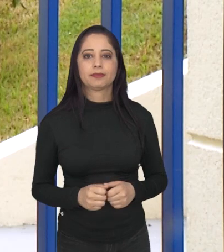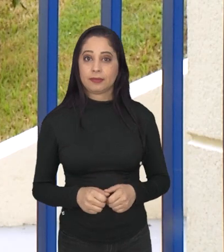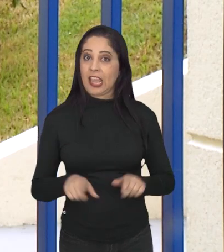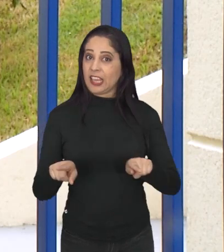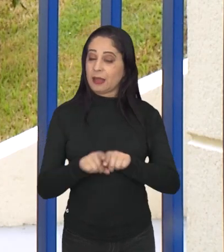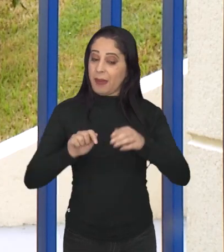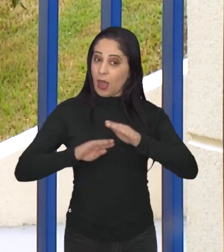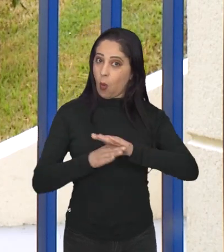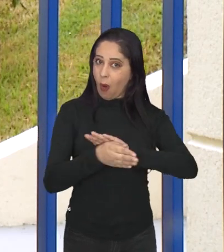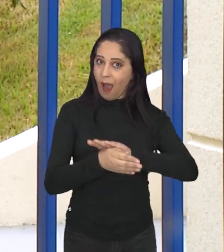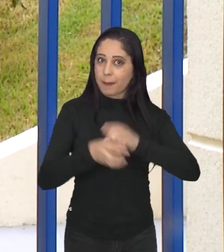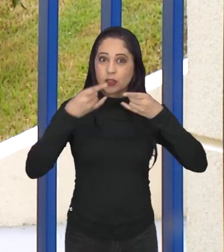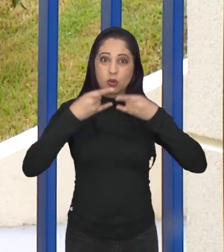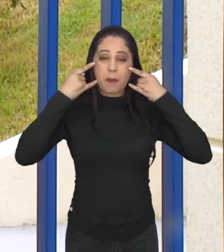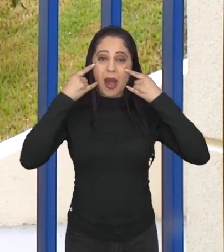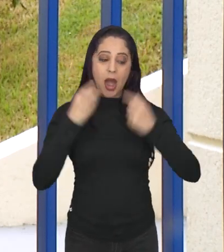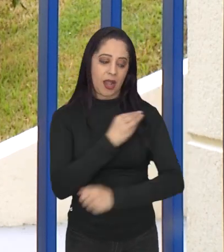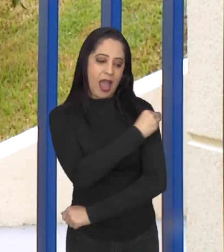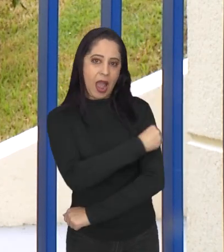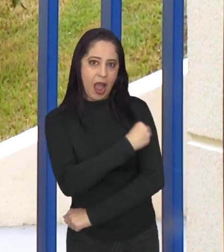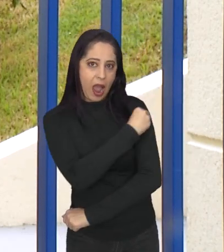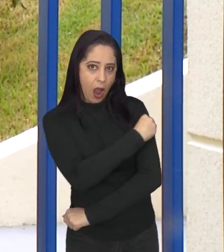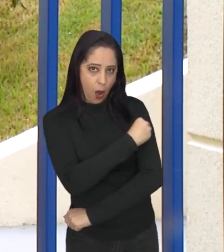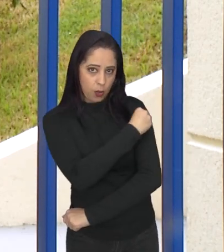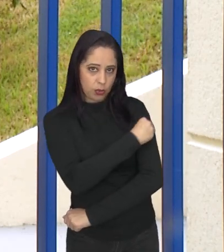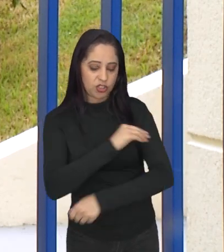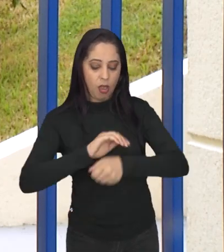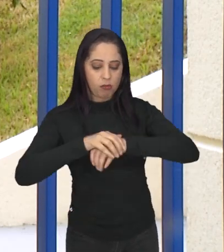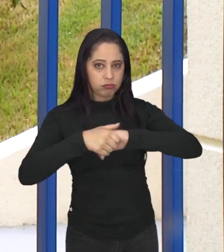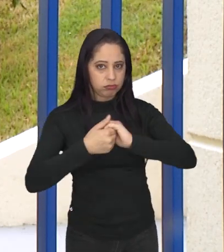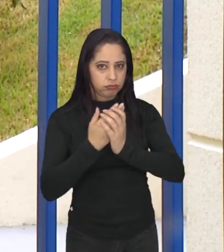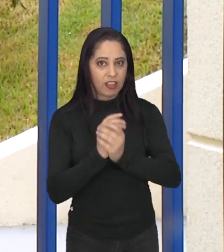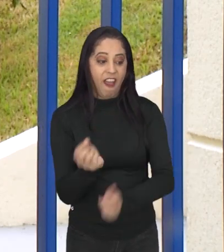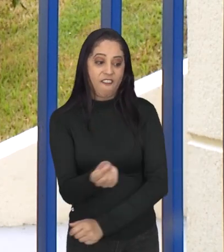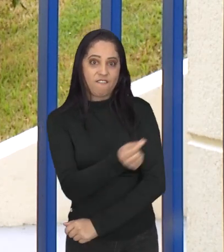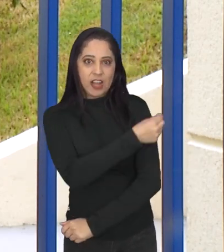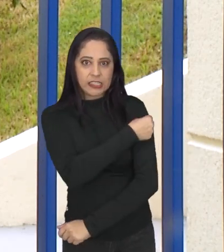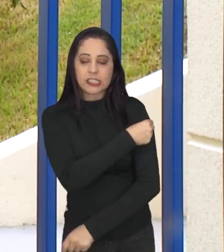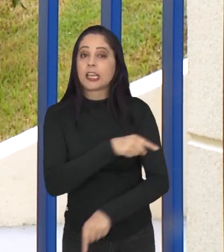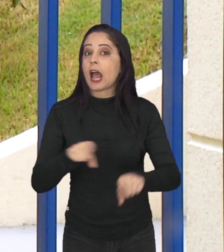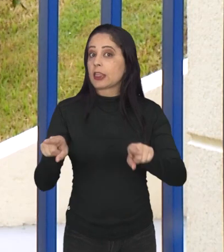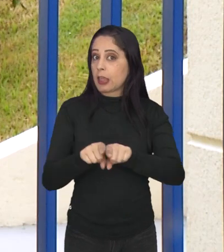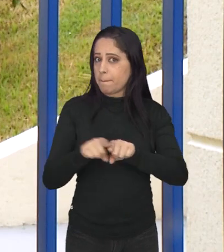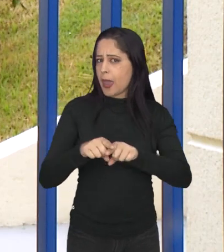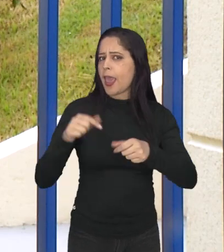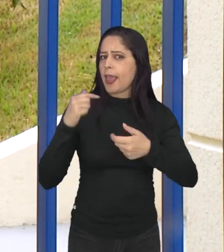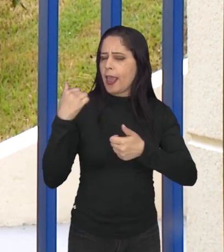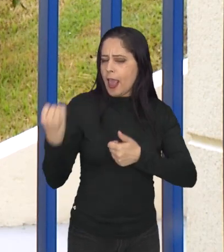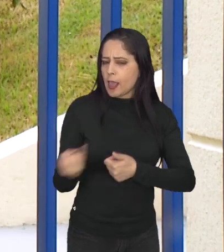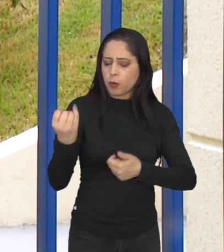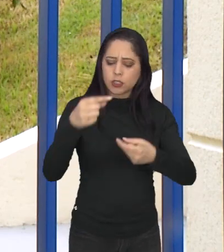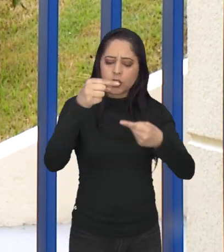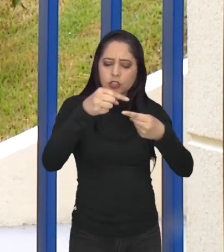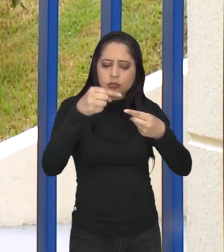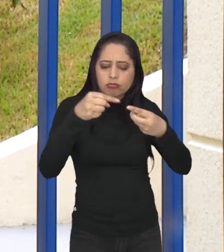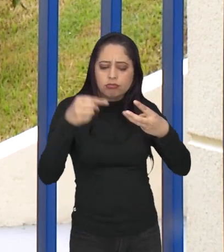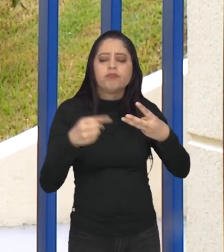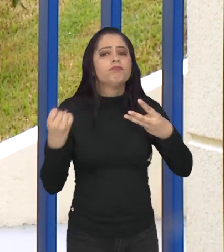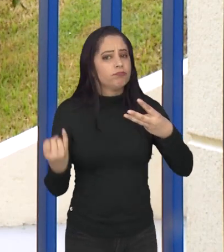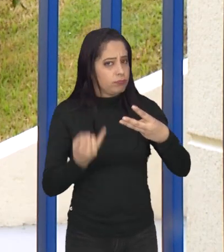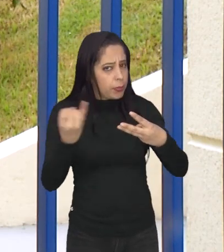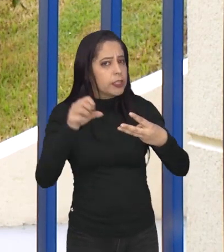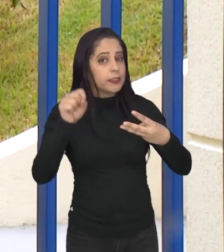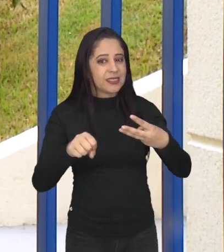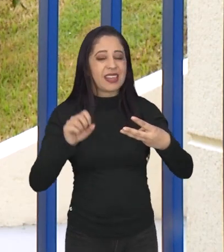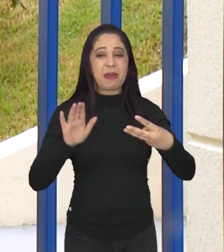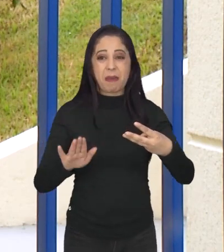de utilizar a máscara e o álcool gel fundamentais na prevenção a vacina também é outra aliada muito importante só que o